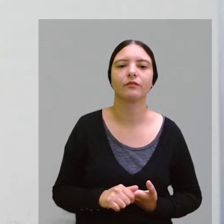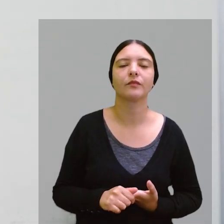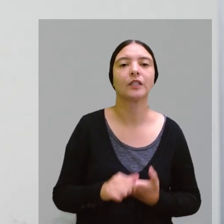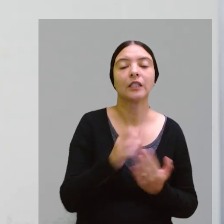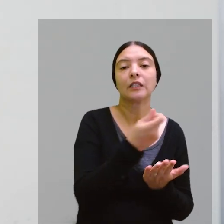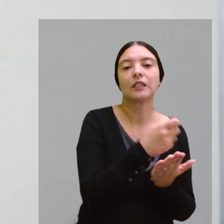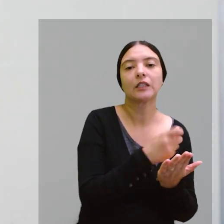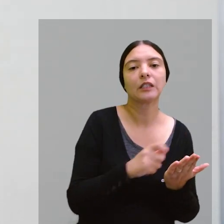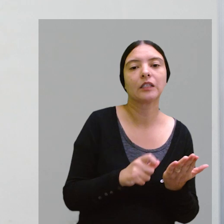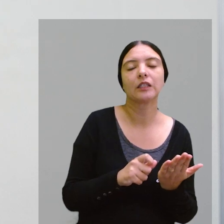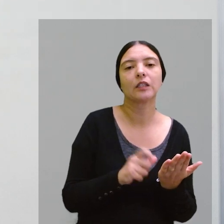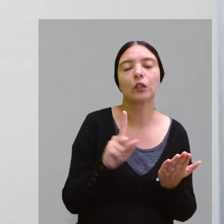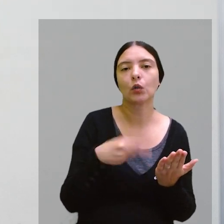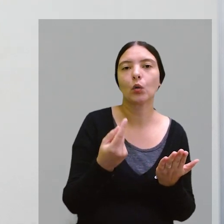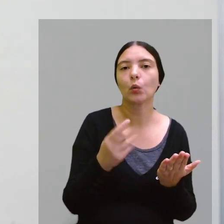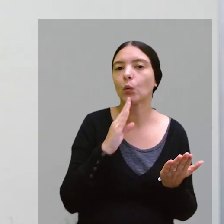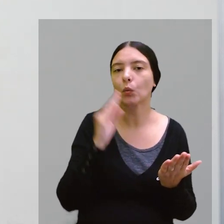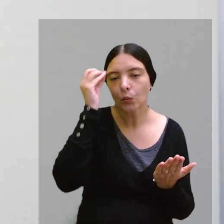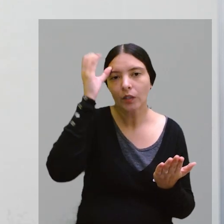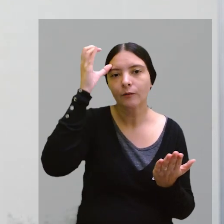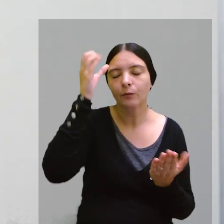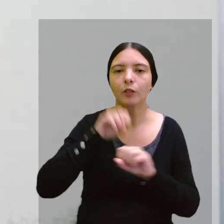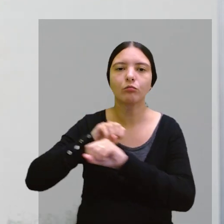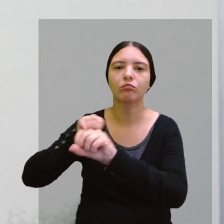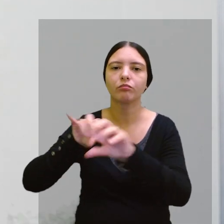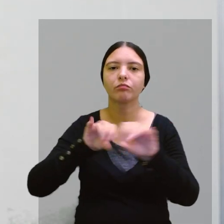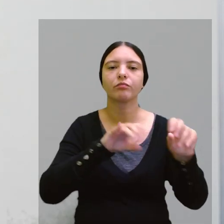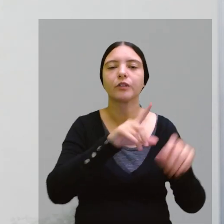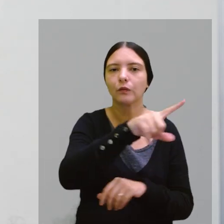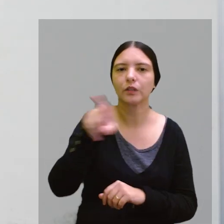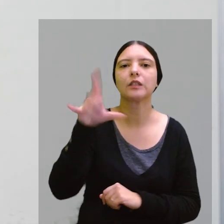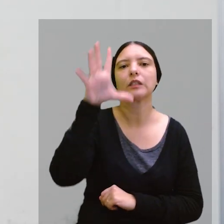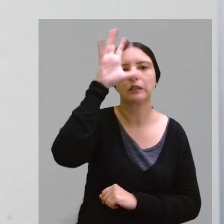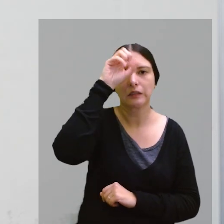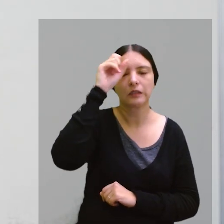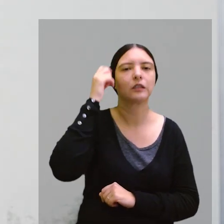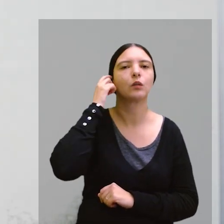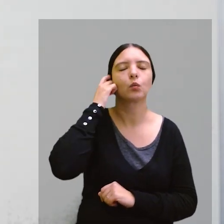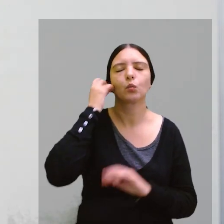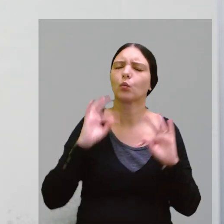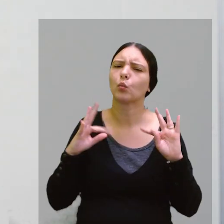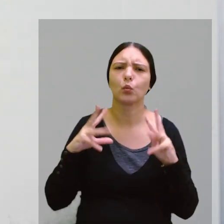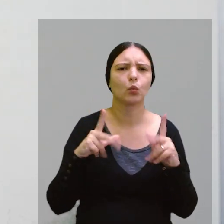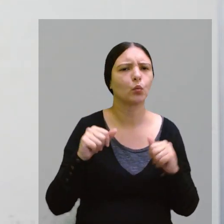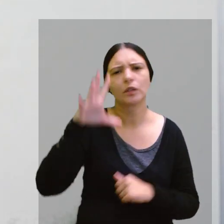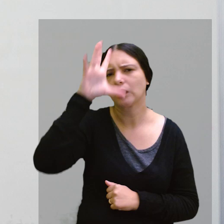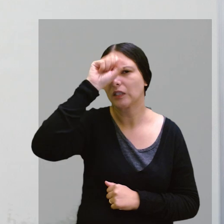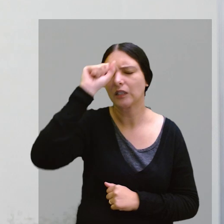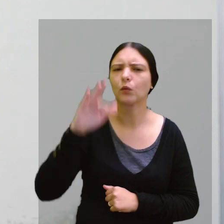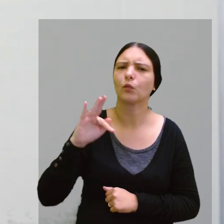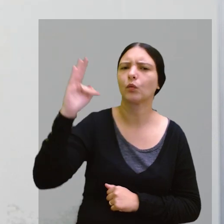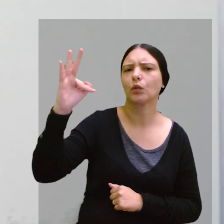da escrita que a gente transmite conhecimento. Todo mundo aí aprendeu tudo que nós estamos aprendendo, que vocês aprenderam e